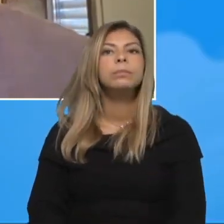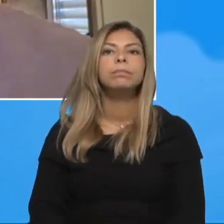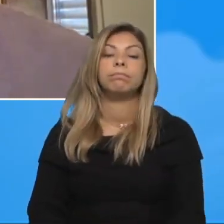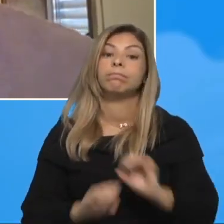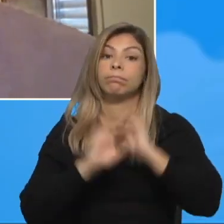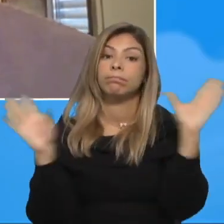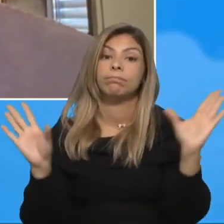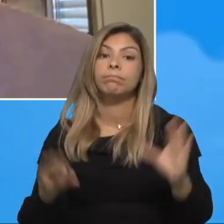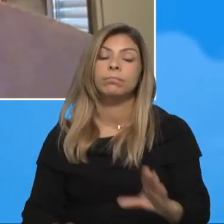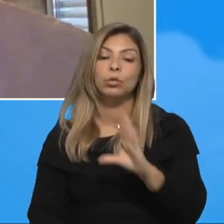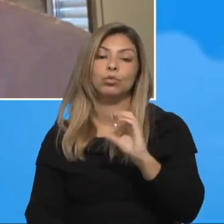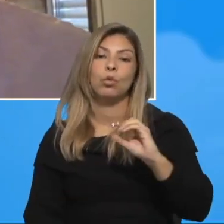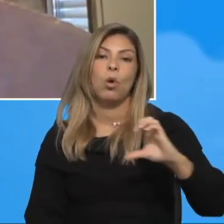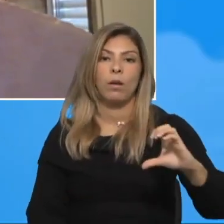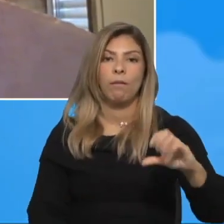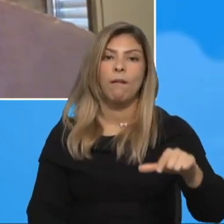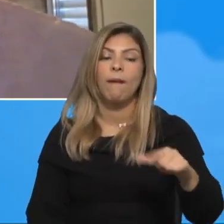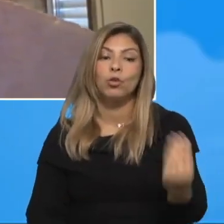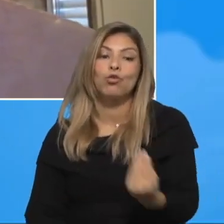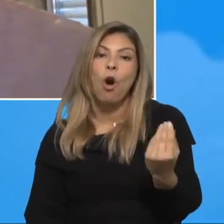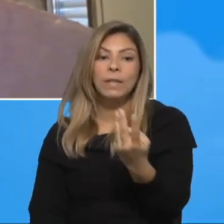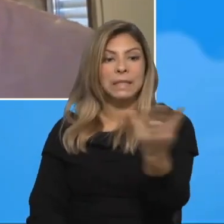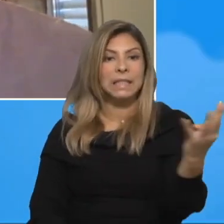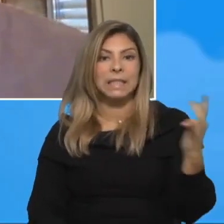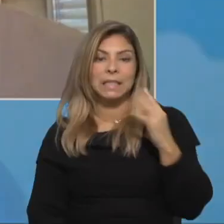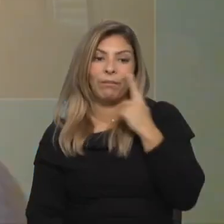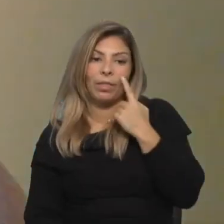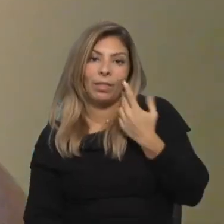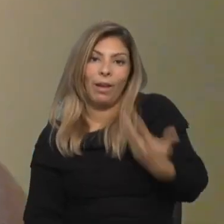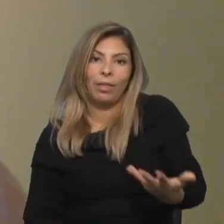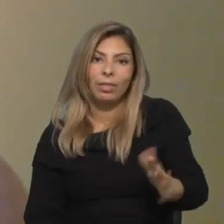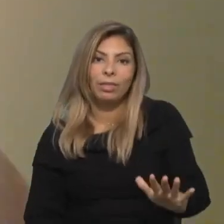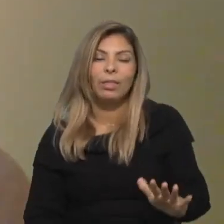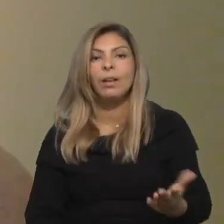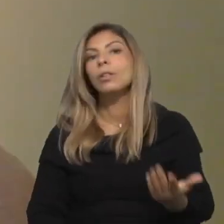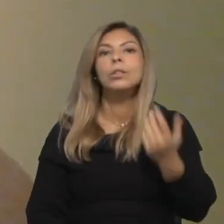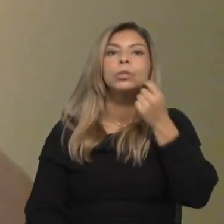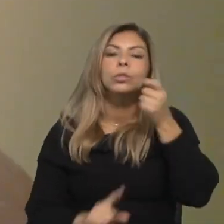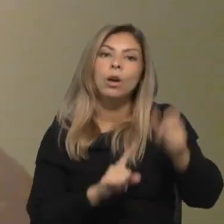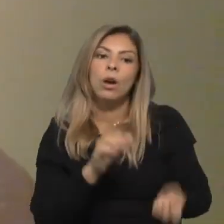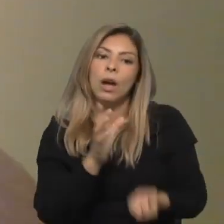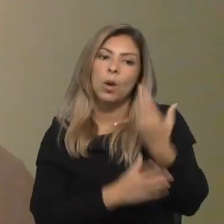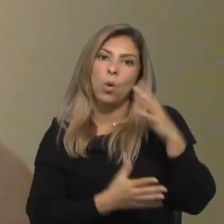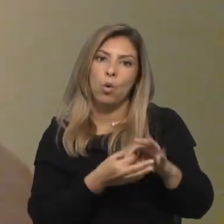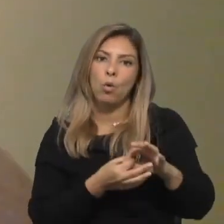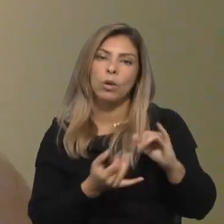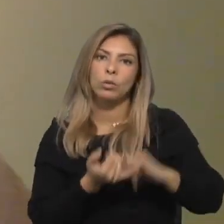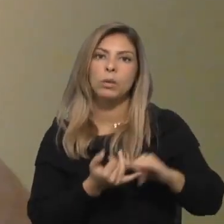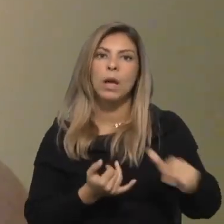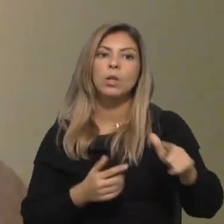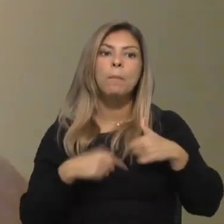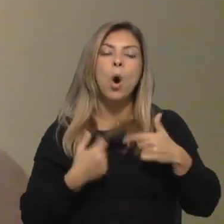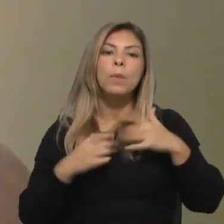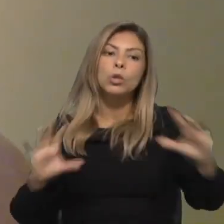Claro, a JOC vive dos jovens de hoje em dia. O próprio Cardaino, o fundador da JOC, dizia que só a juventude trabalhadora se pode salvar ela